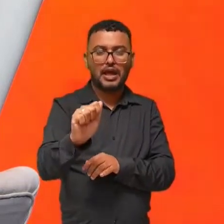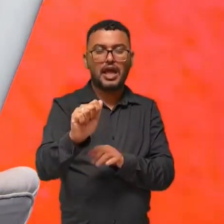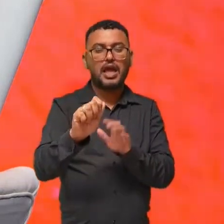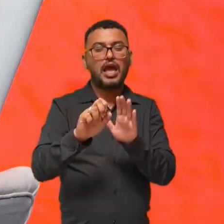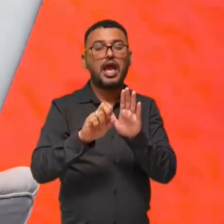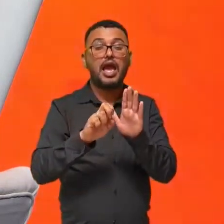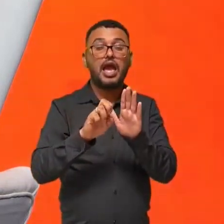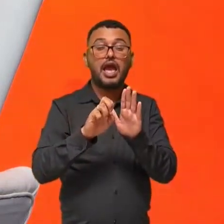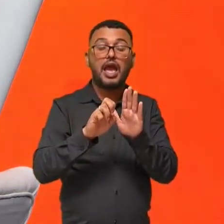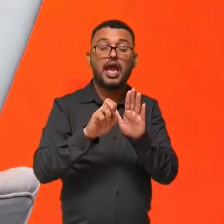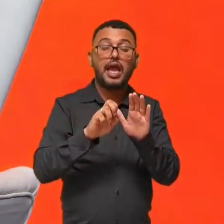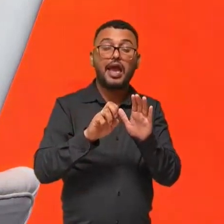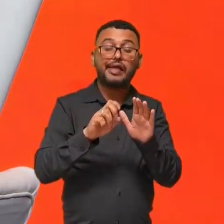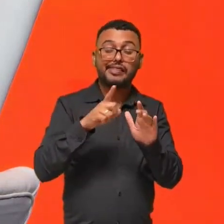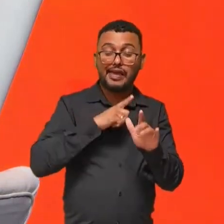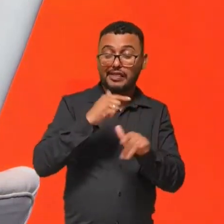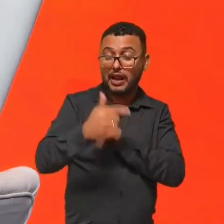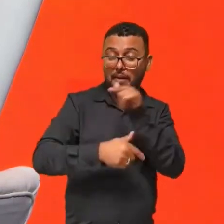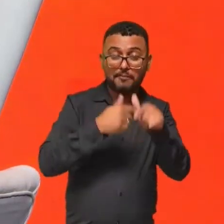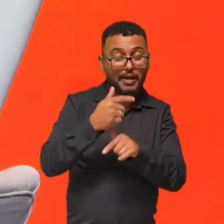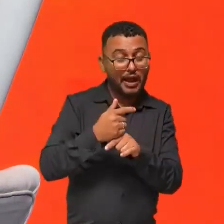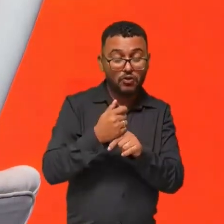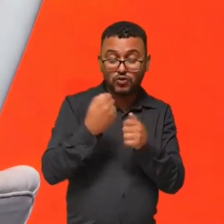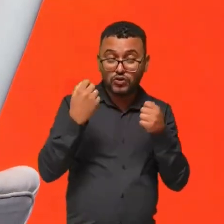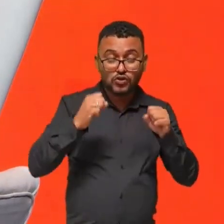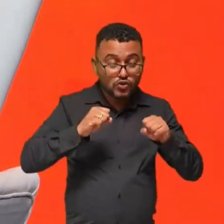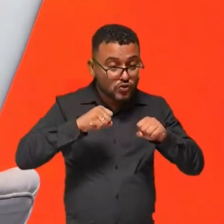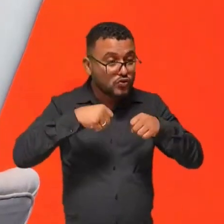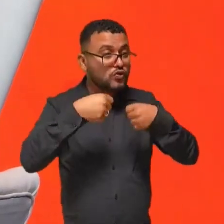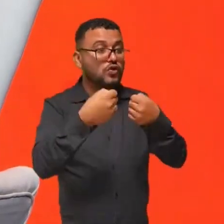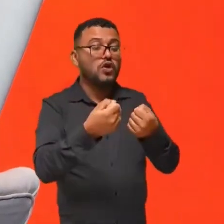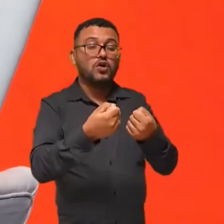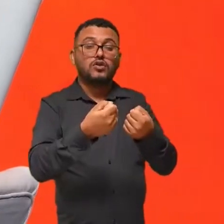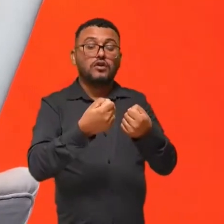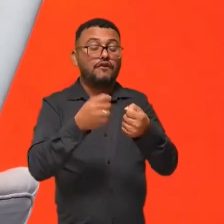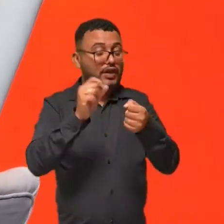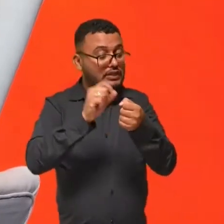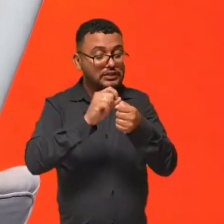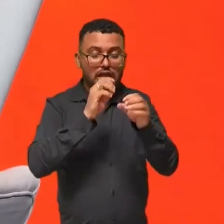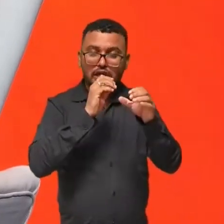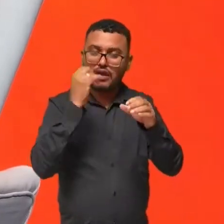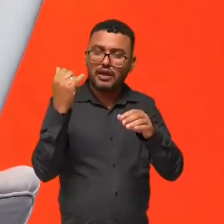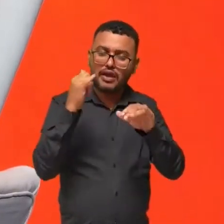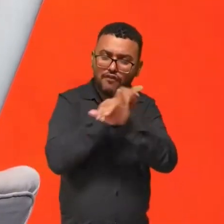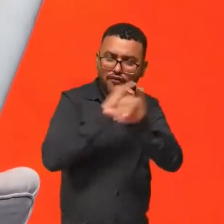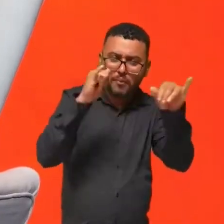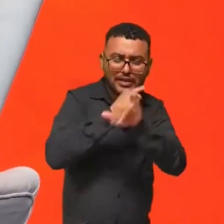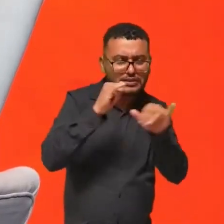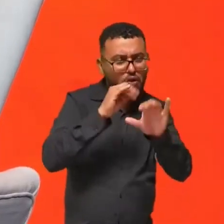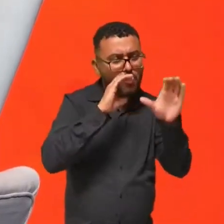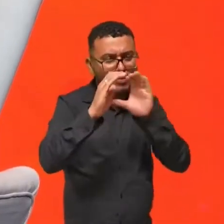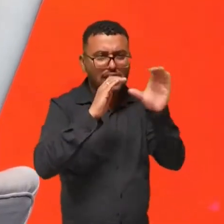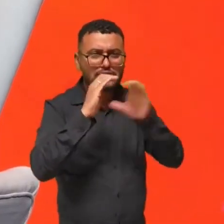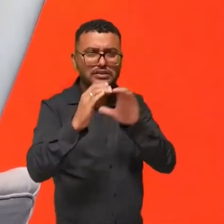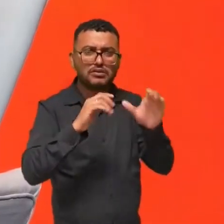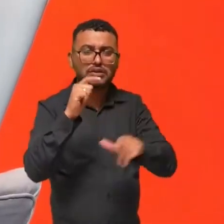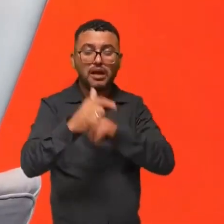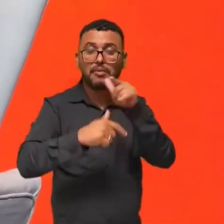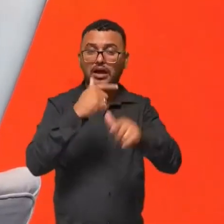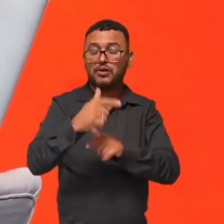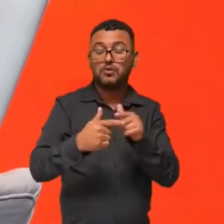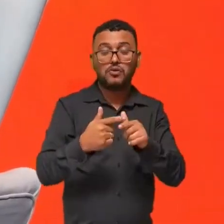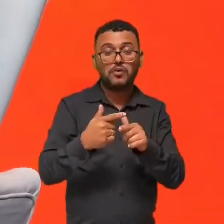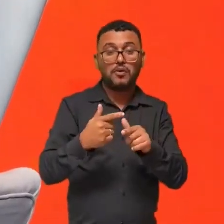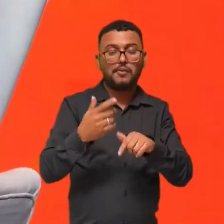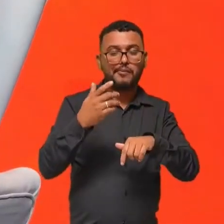possível para dar informação de qualidade naquele tema que ela trabalha. Ou seja, cada órgão público, cada